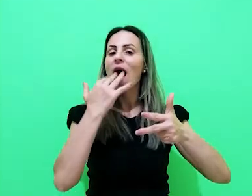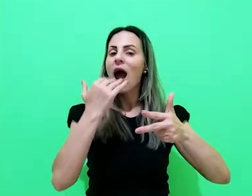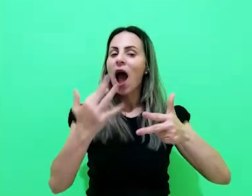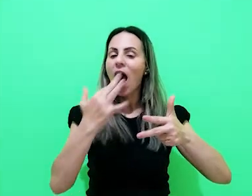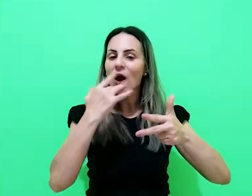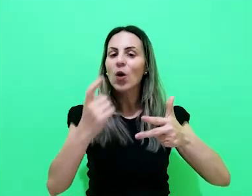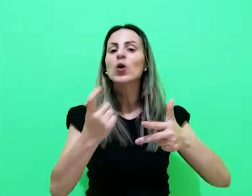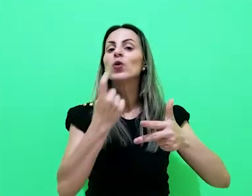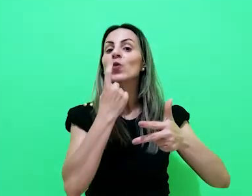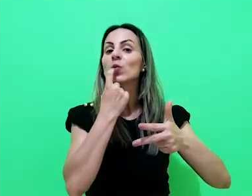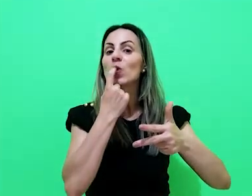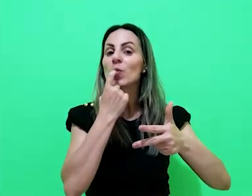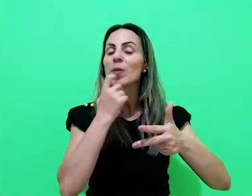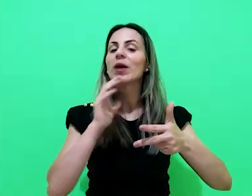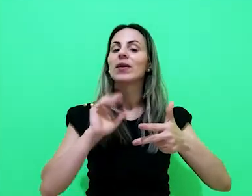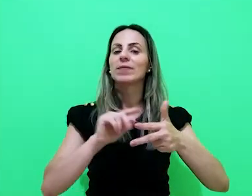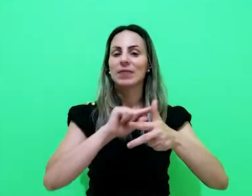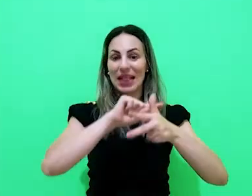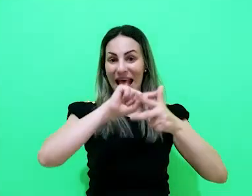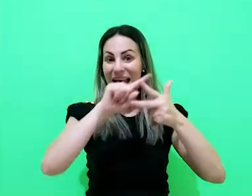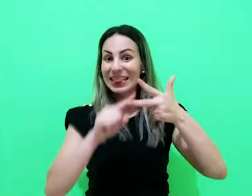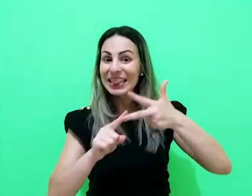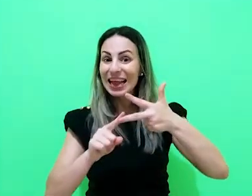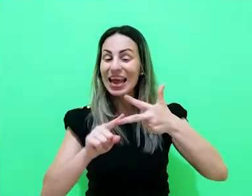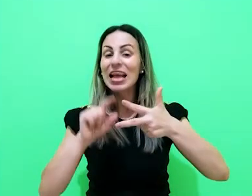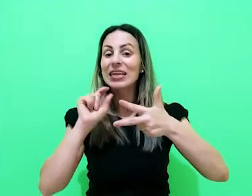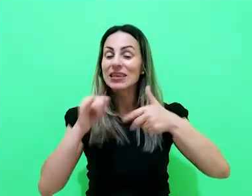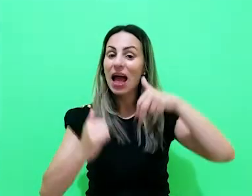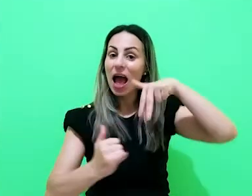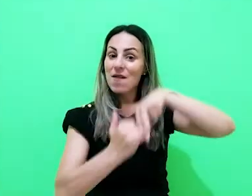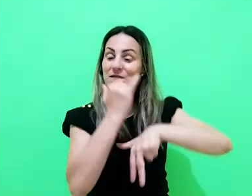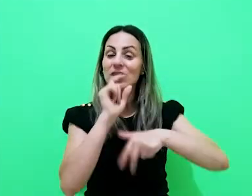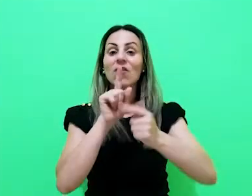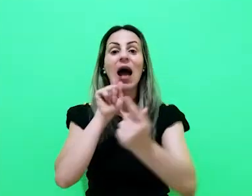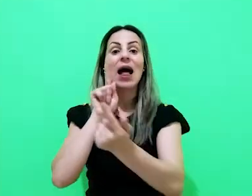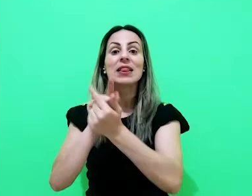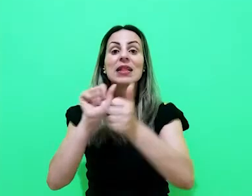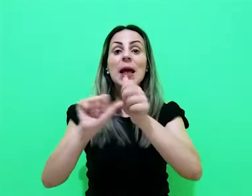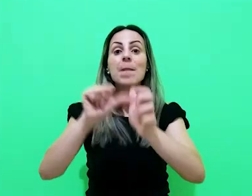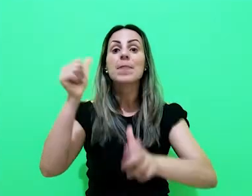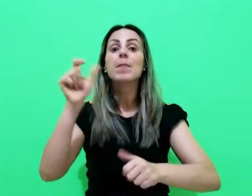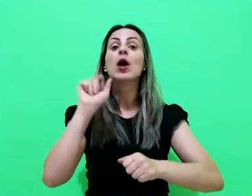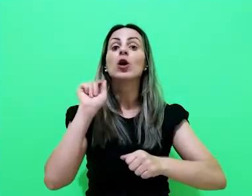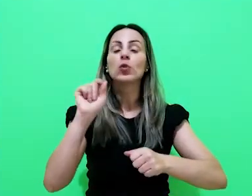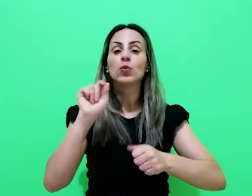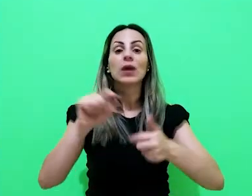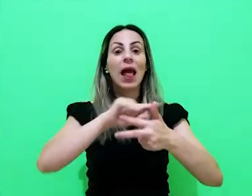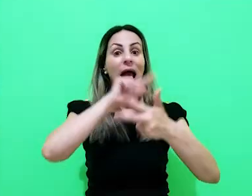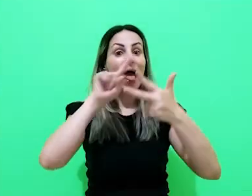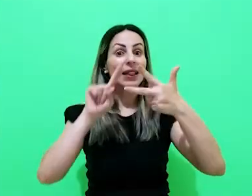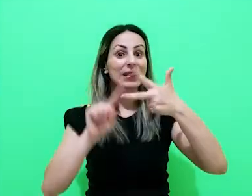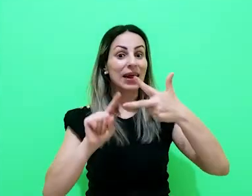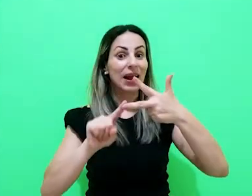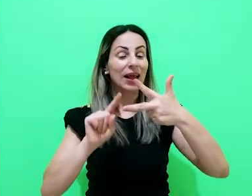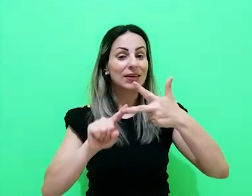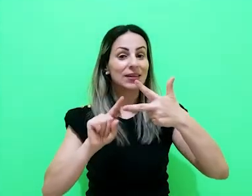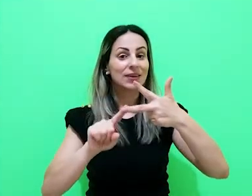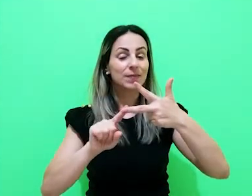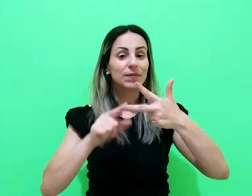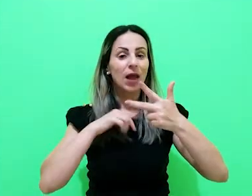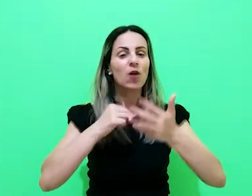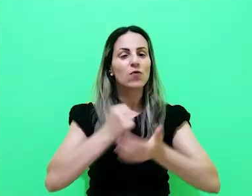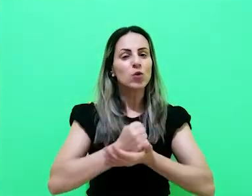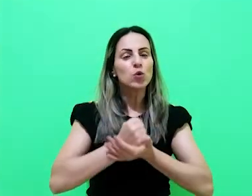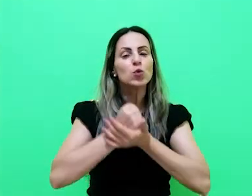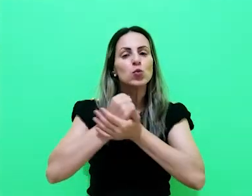como nós acabamos de falar. Então, dessas 3 vítimas, a que nós vamos atender é a vítima número 3. Eu vou